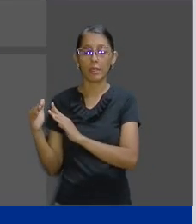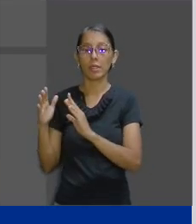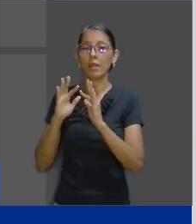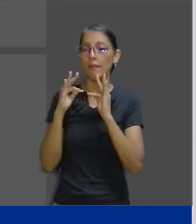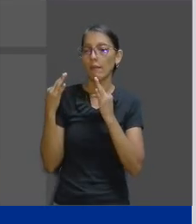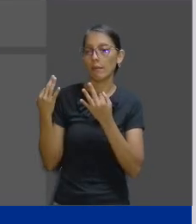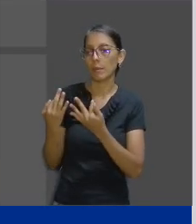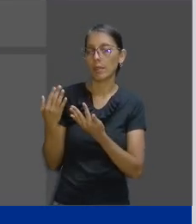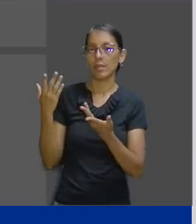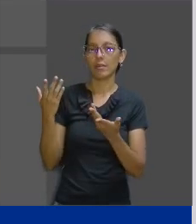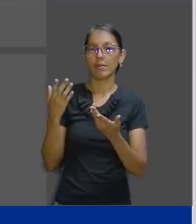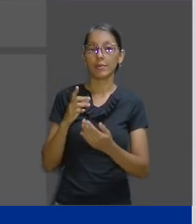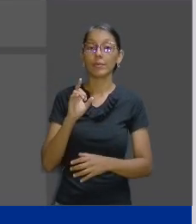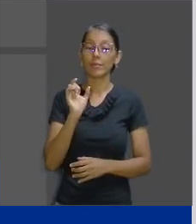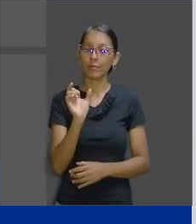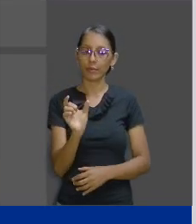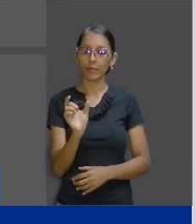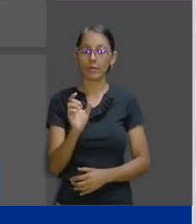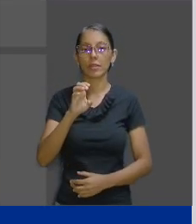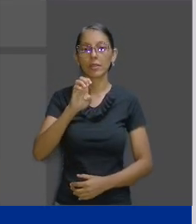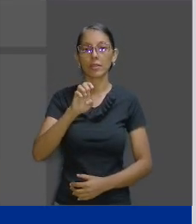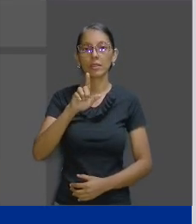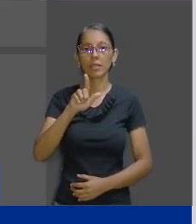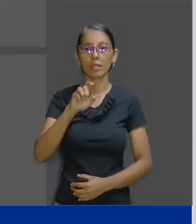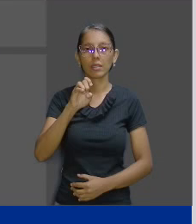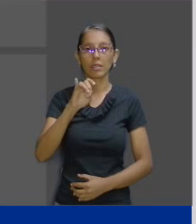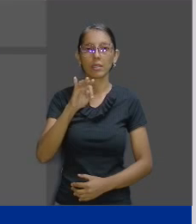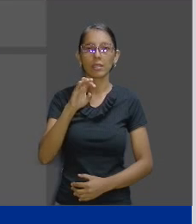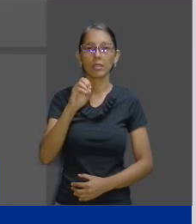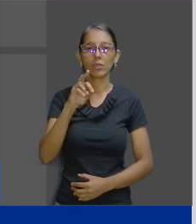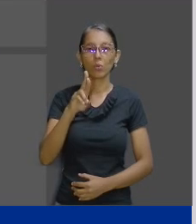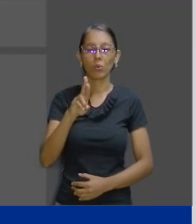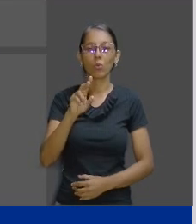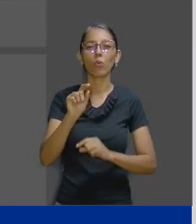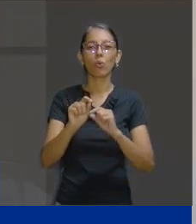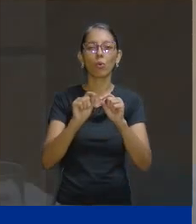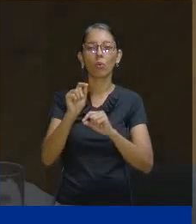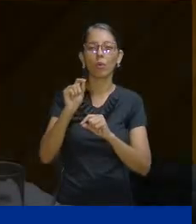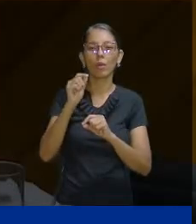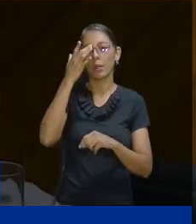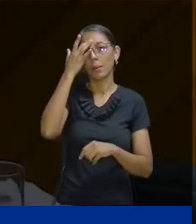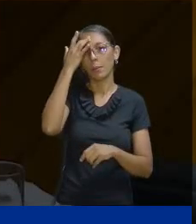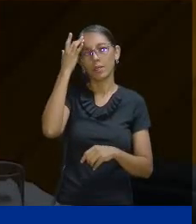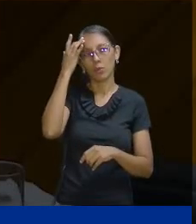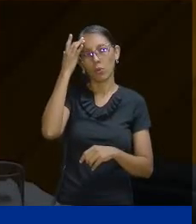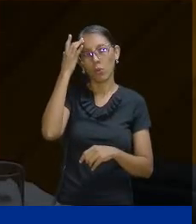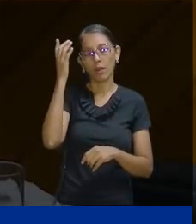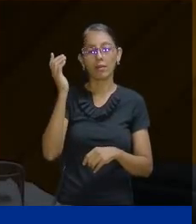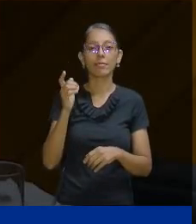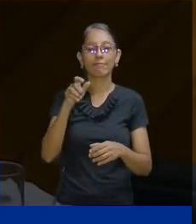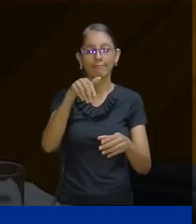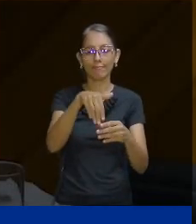E não é a única vez que este termo é empregado para poder dizer que eles estavam fazendo transporte de eleitor.